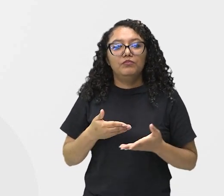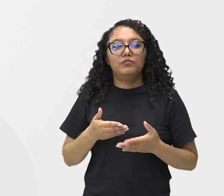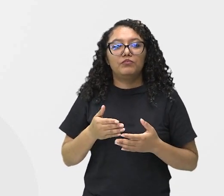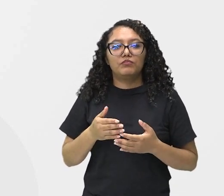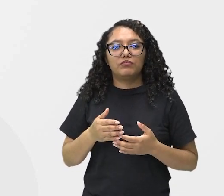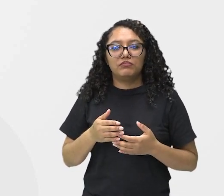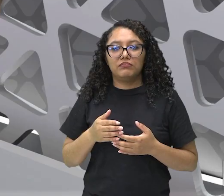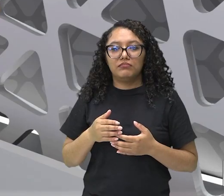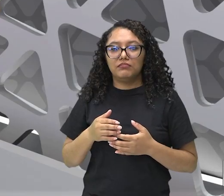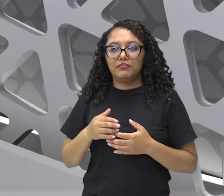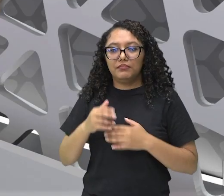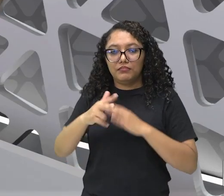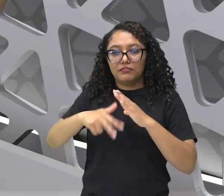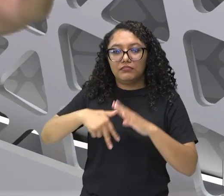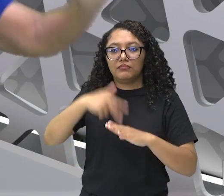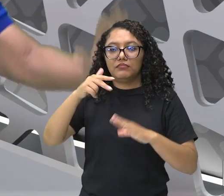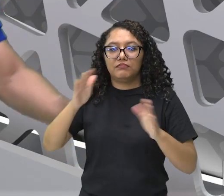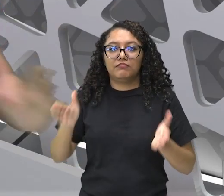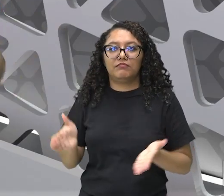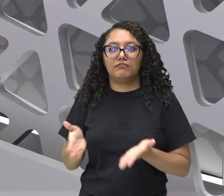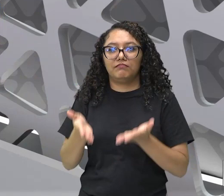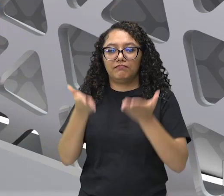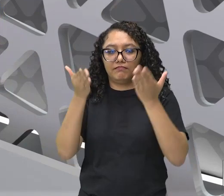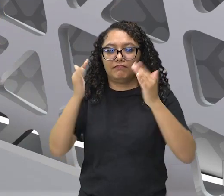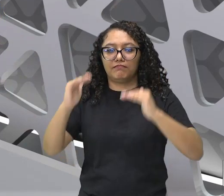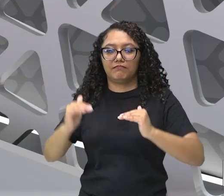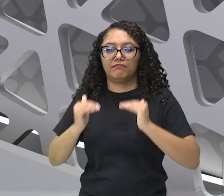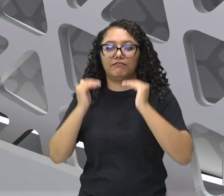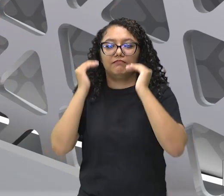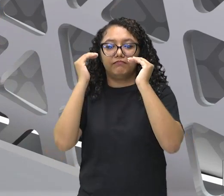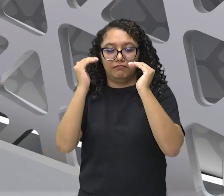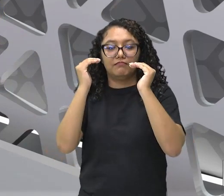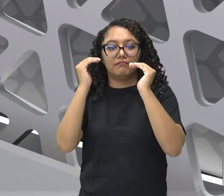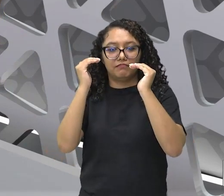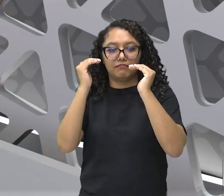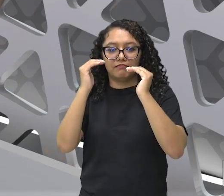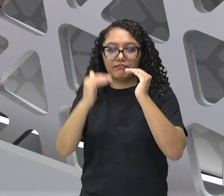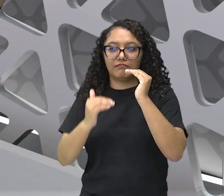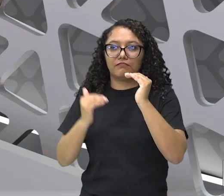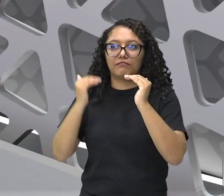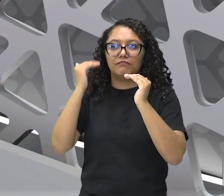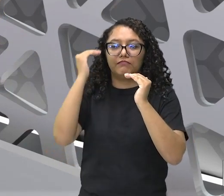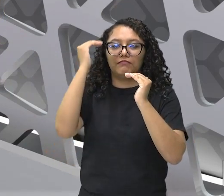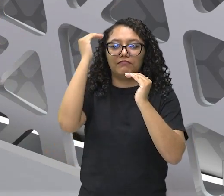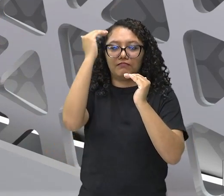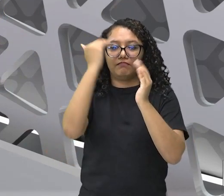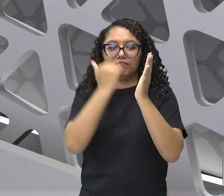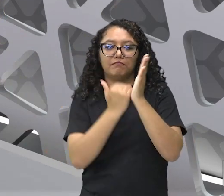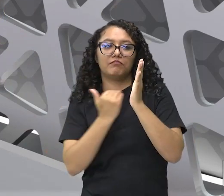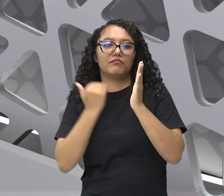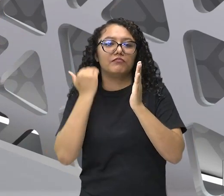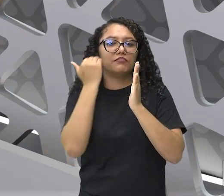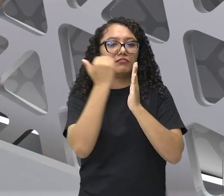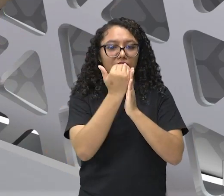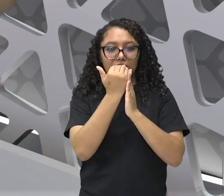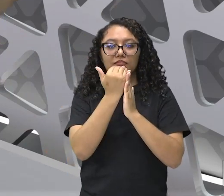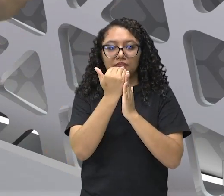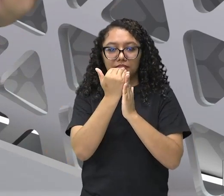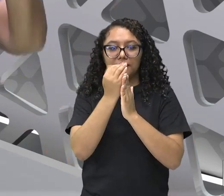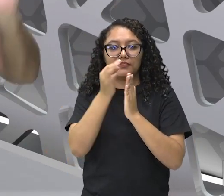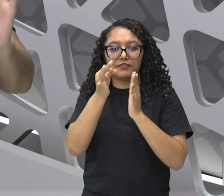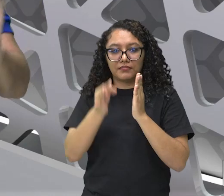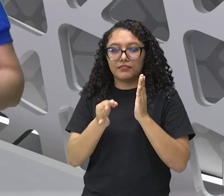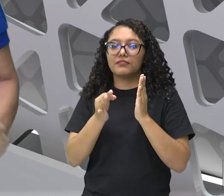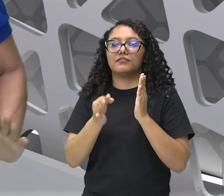transcender seria se elevar, seria subir para uma determinada